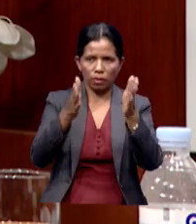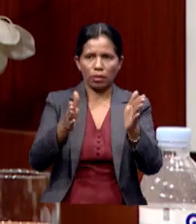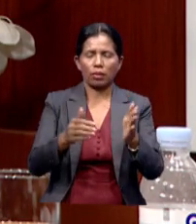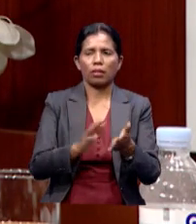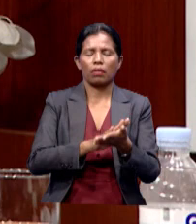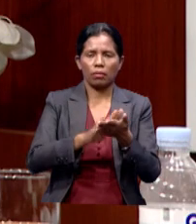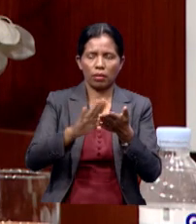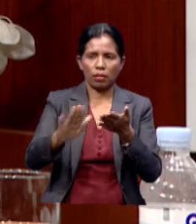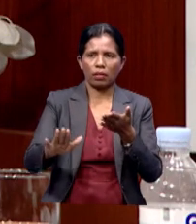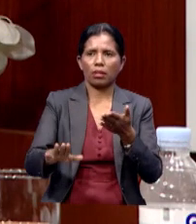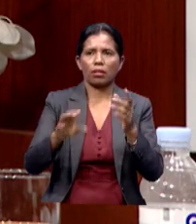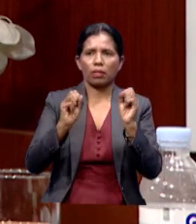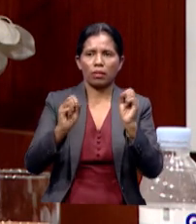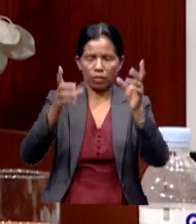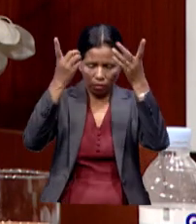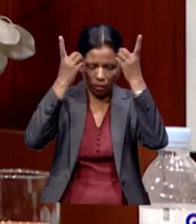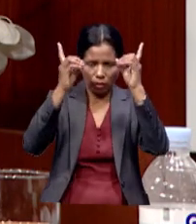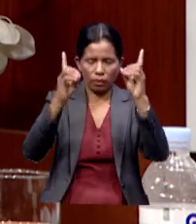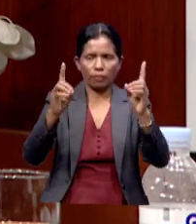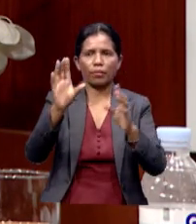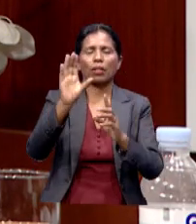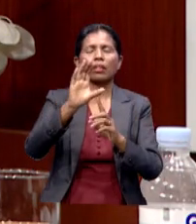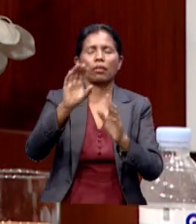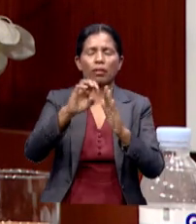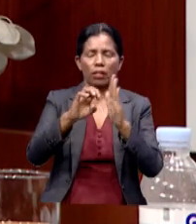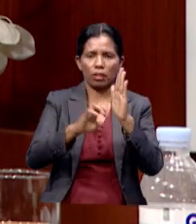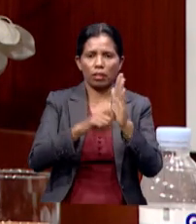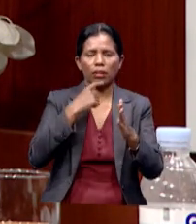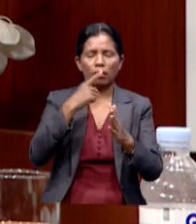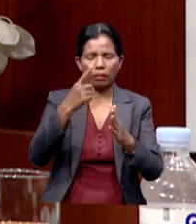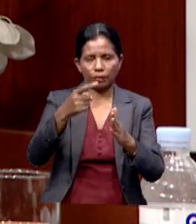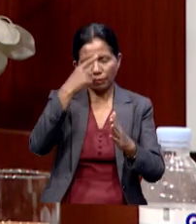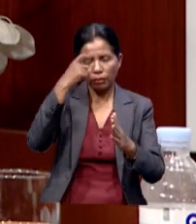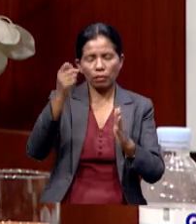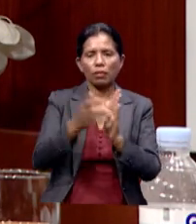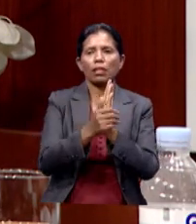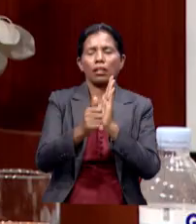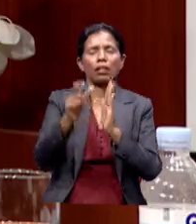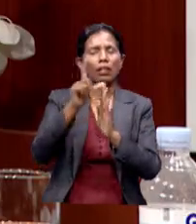rapidez de decisões. Se afastado considera a situação não acontece, tem uma capacidade de